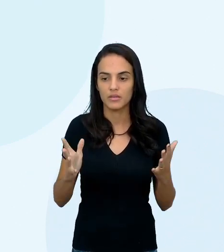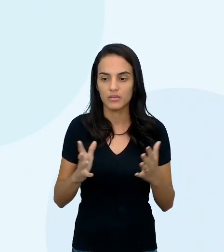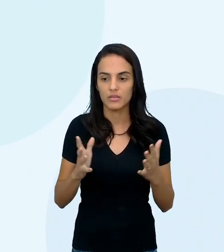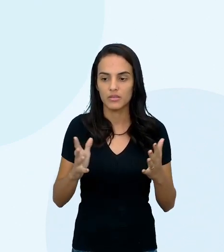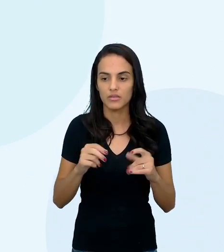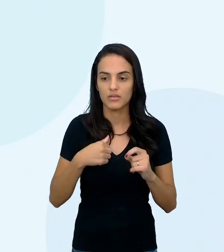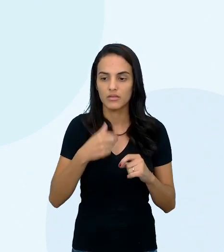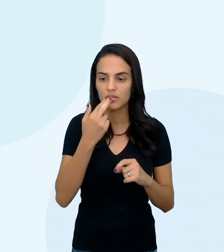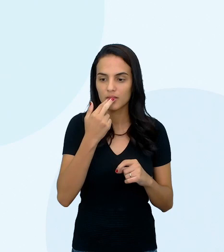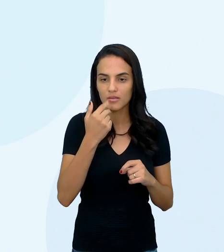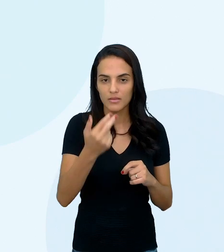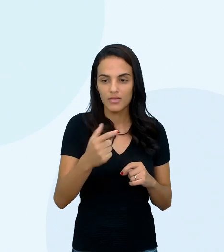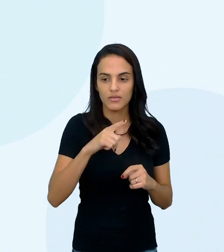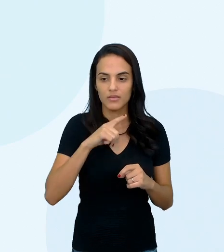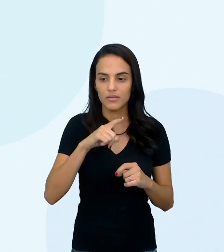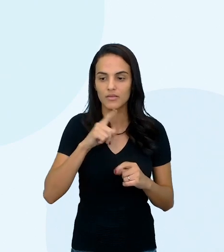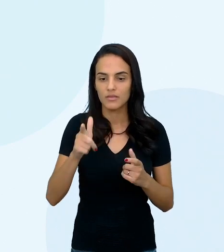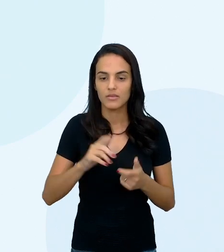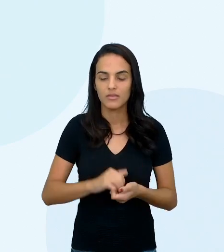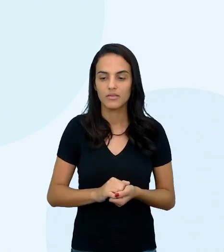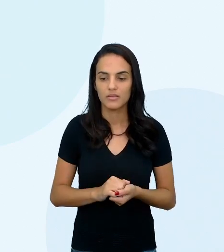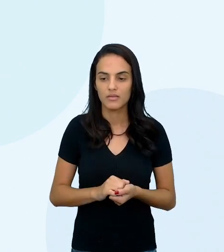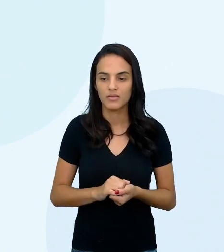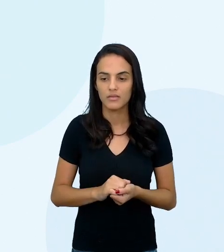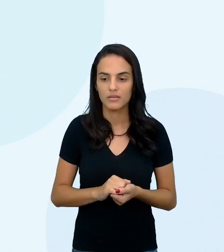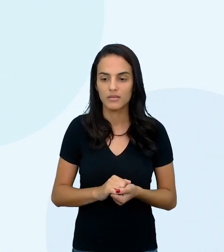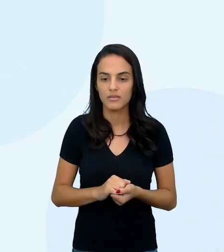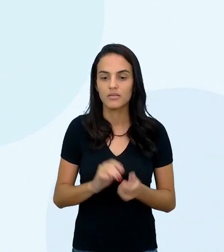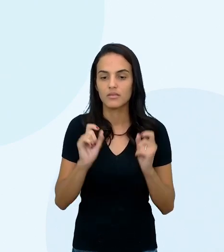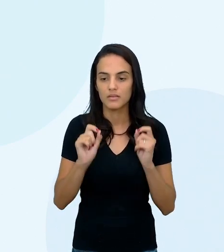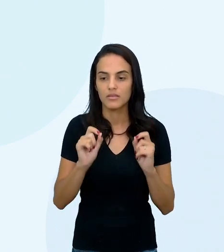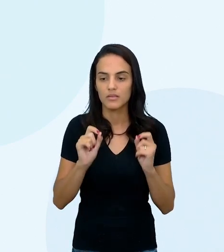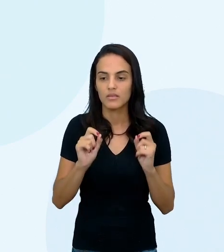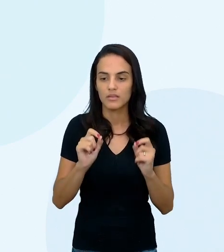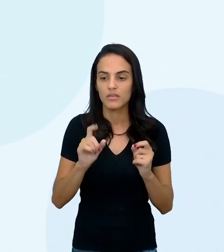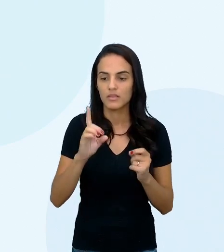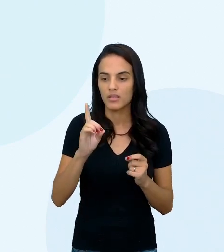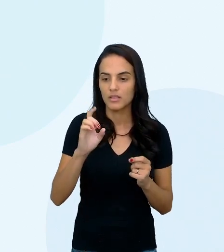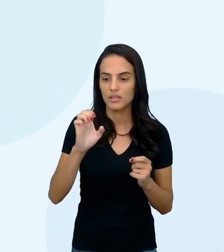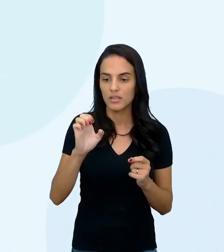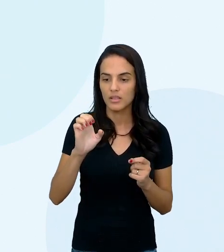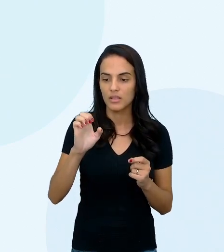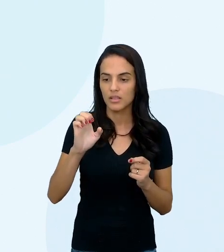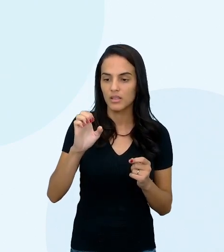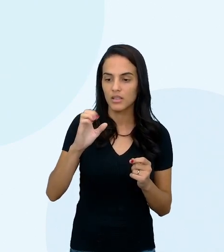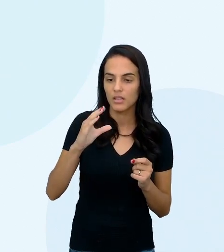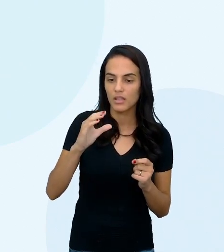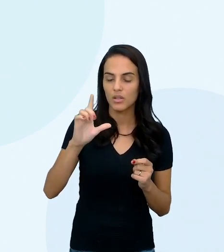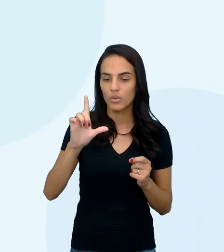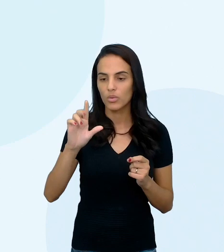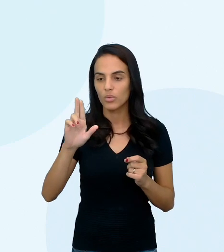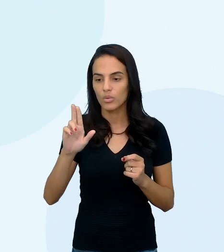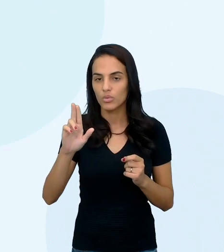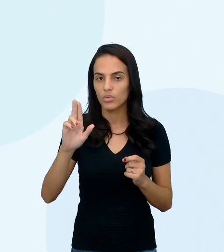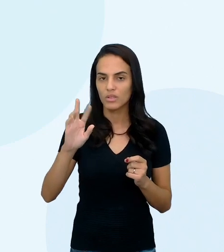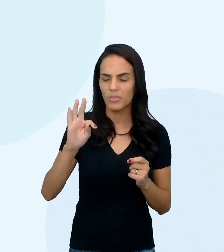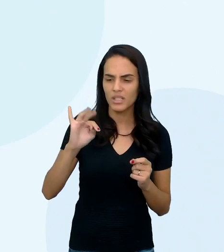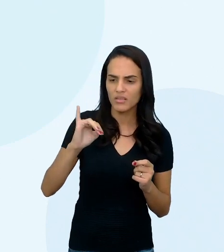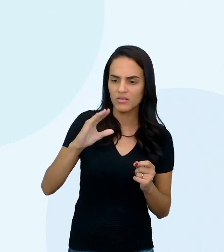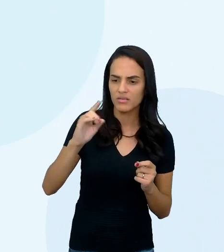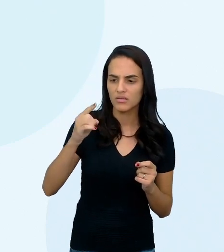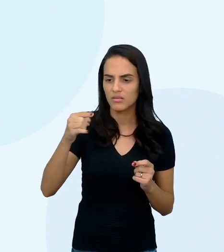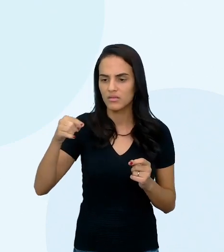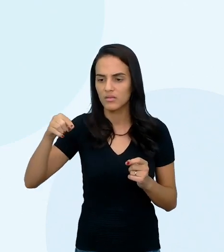língua, ela vai estar muito associada com o processo de deglutição, ou seja, né, quando a gente engole. Então,